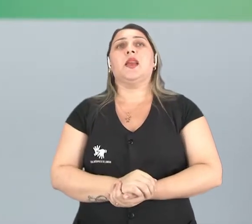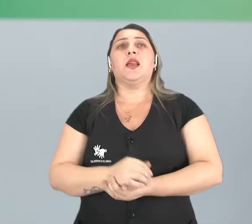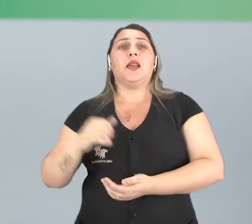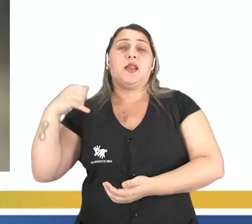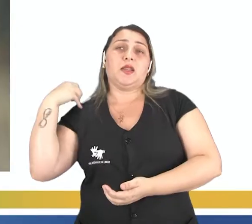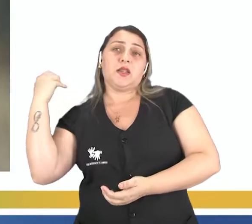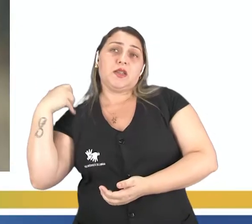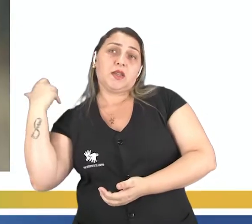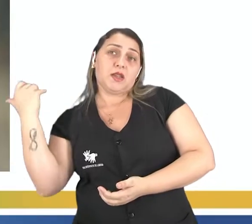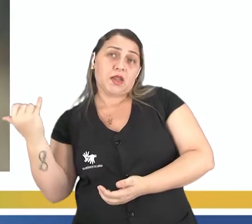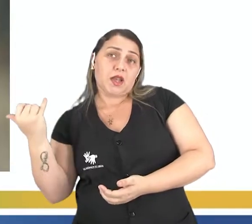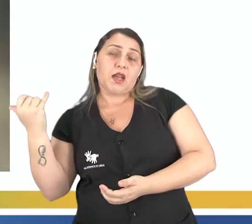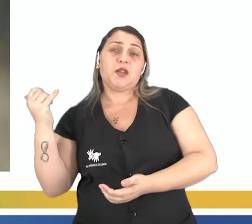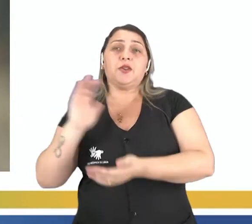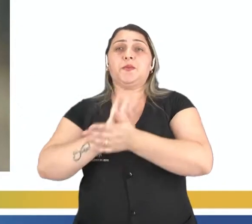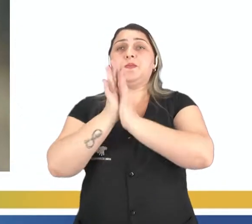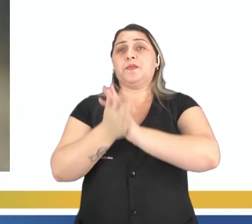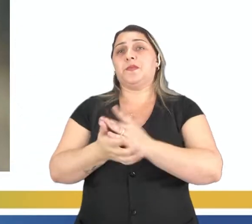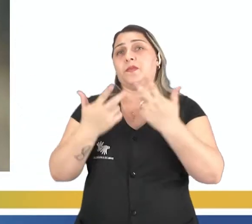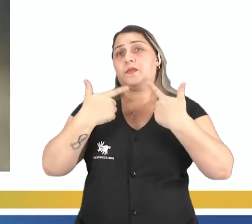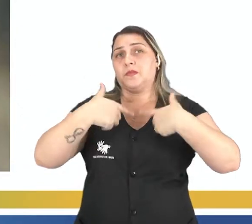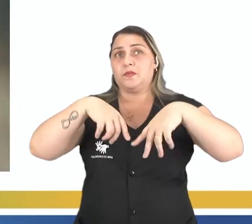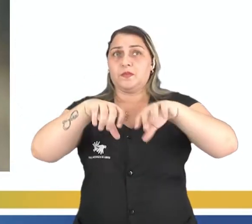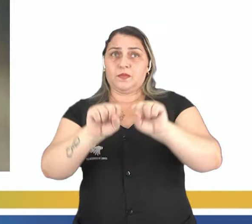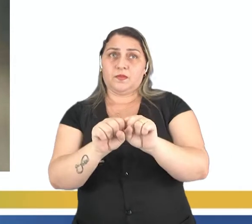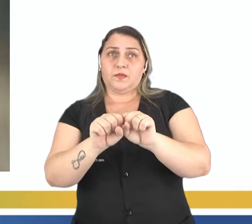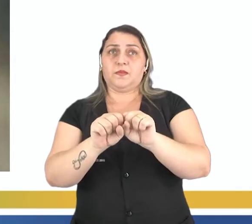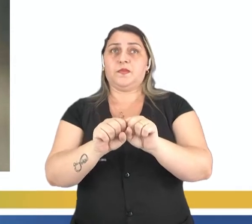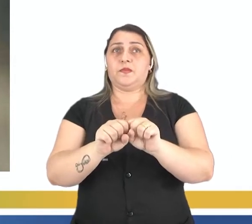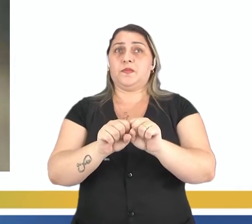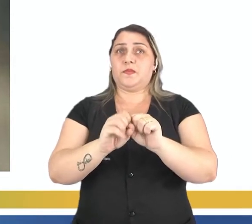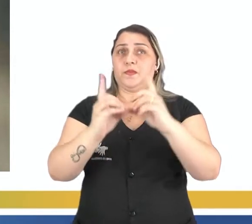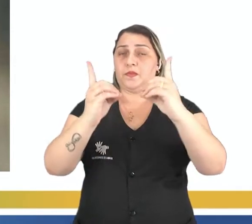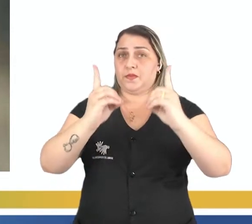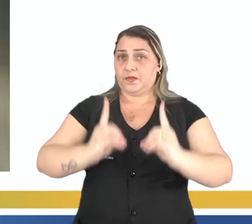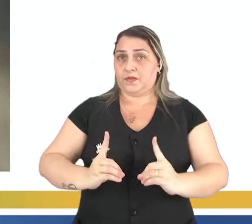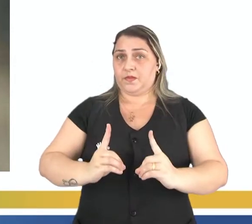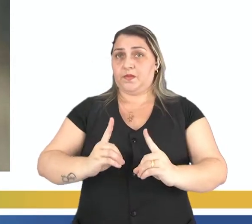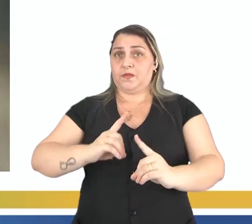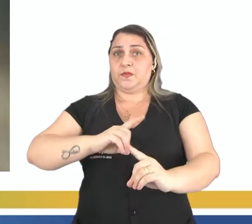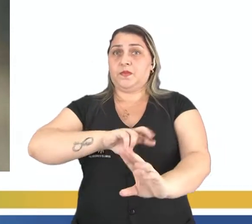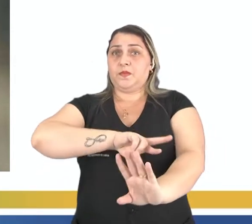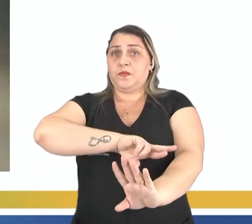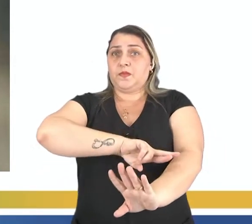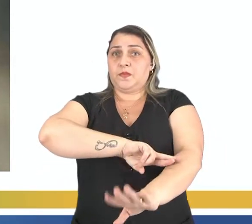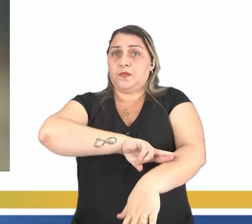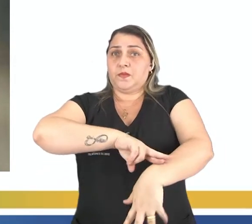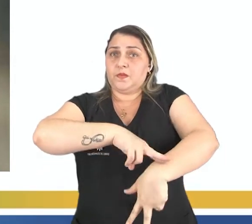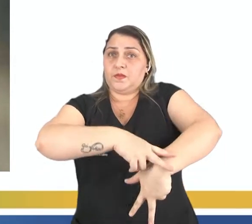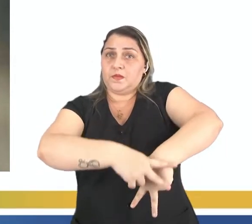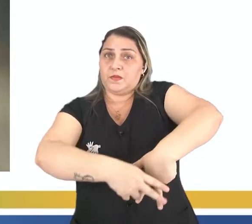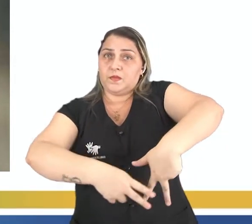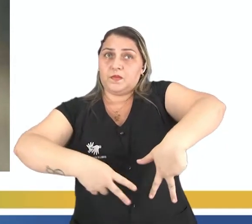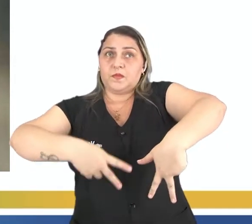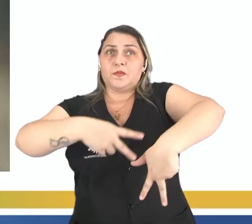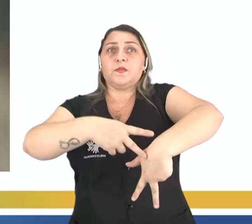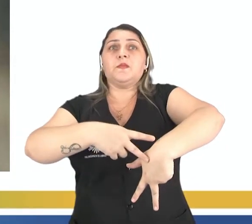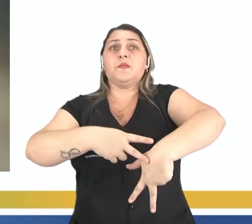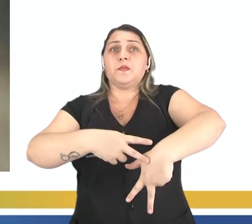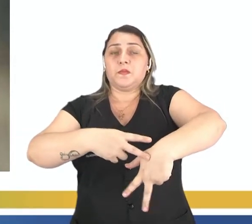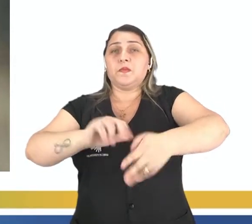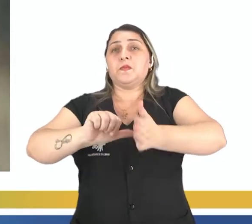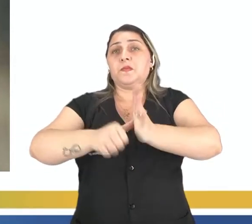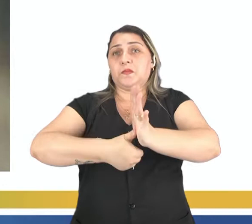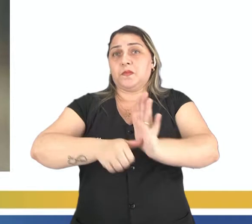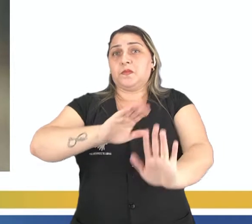temos a discriminação por idade, por linguagem, por deficiência, por etnia identidade